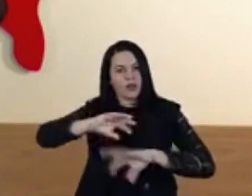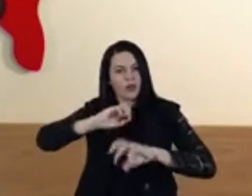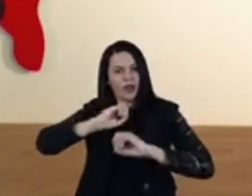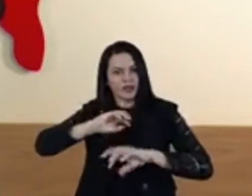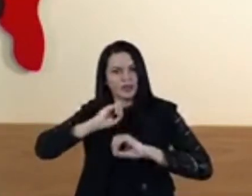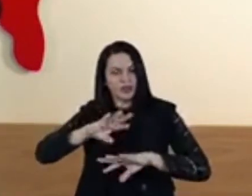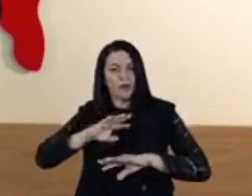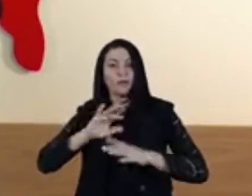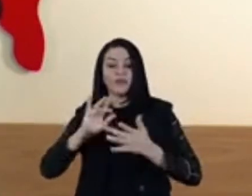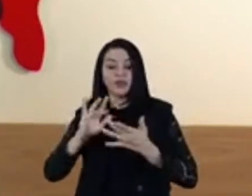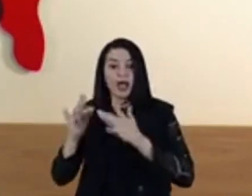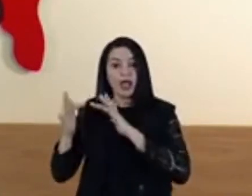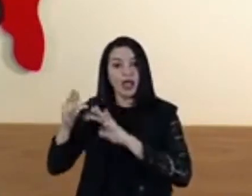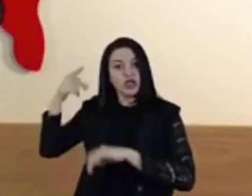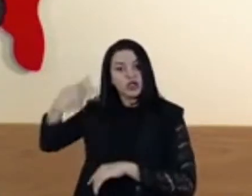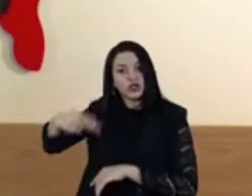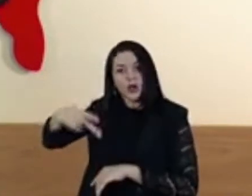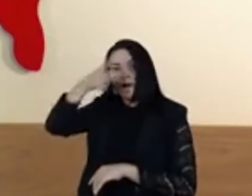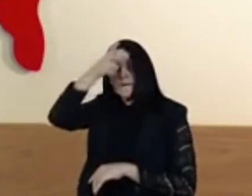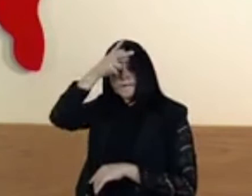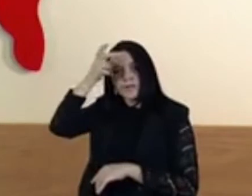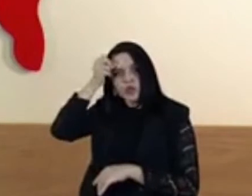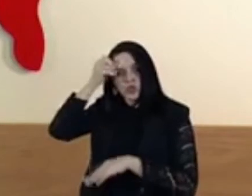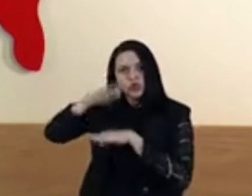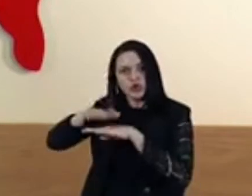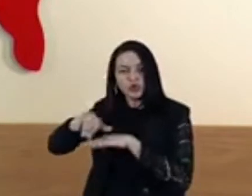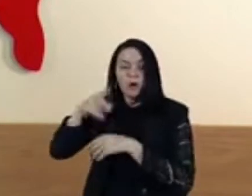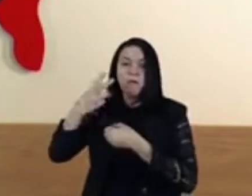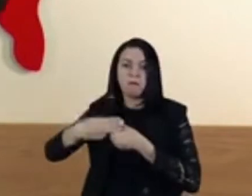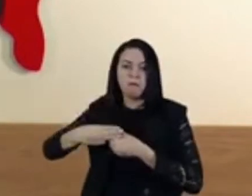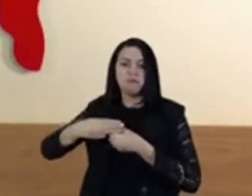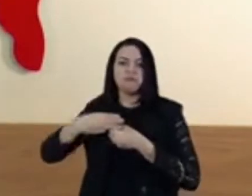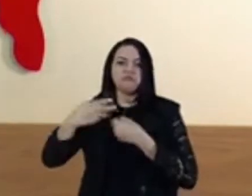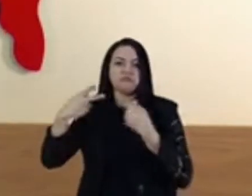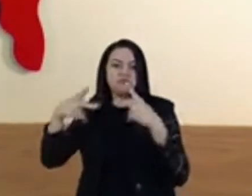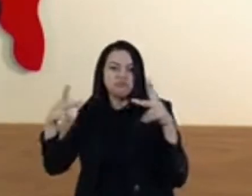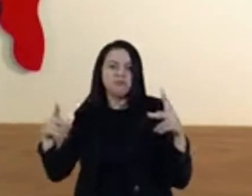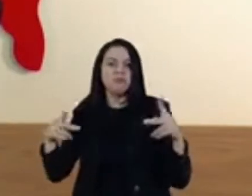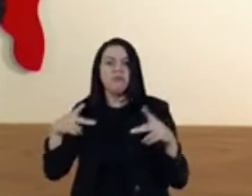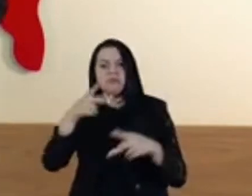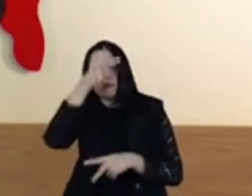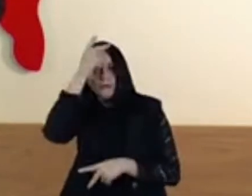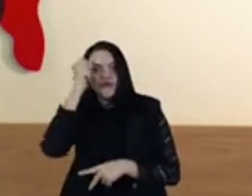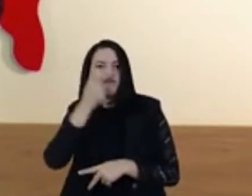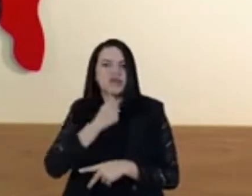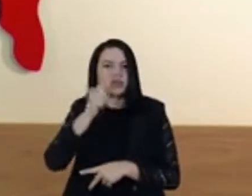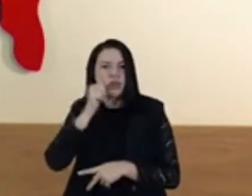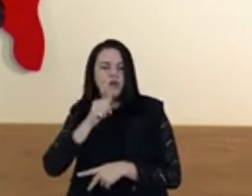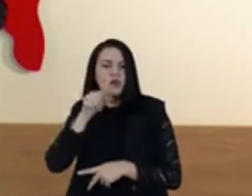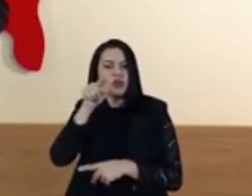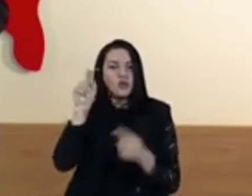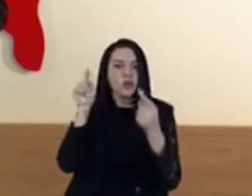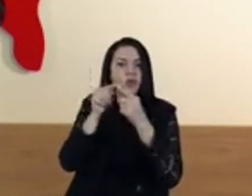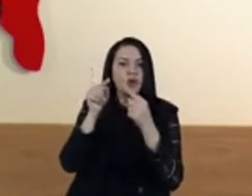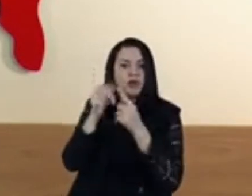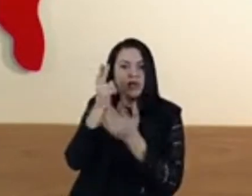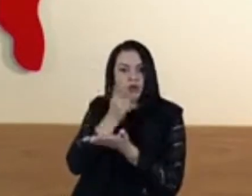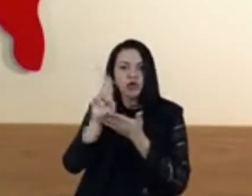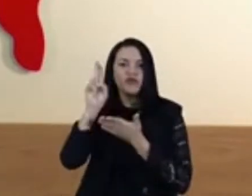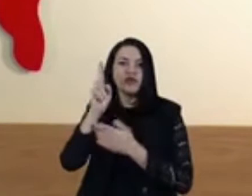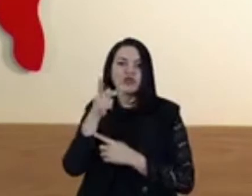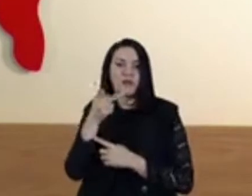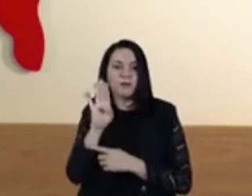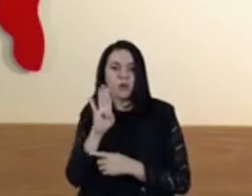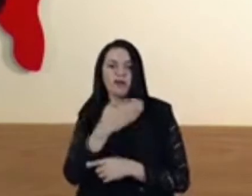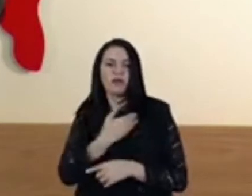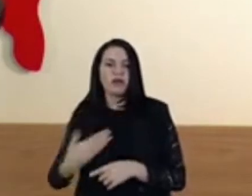no caso das redes municipais, dos senhores prefeitos e das senhoras prefeitas, no caso das universidades públicas